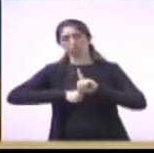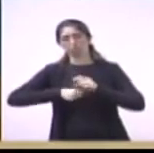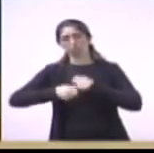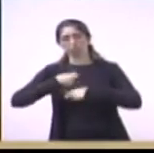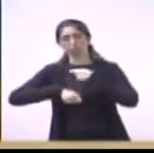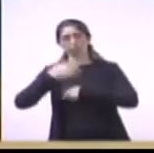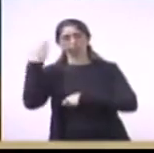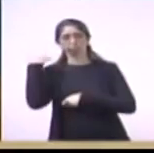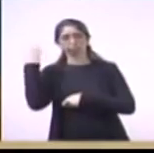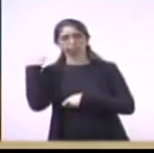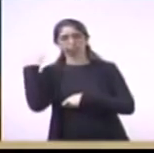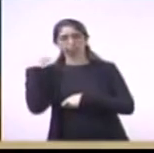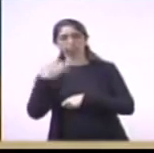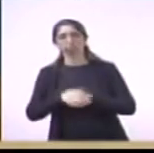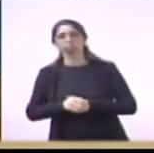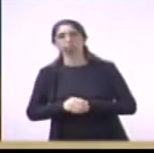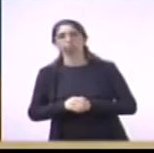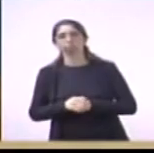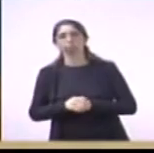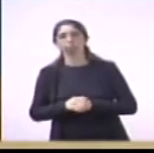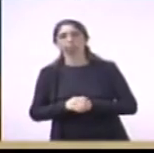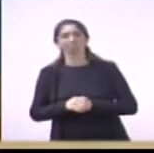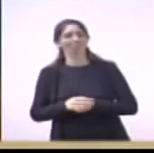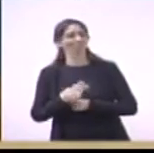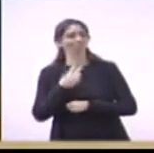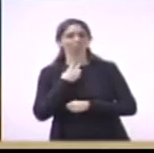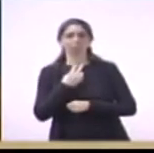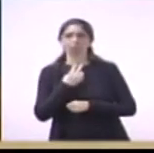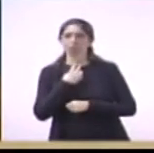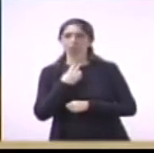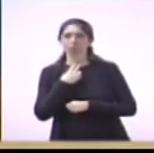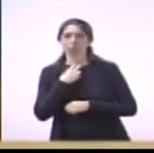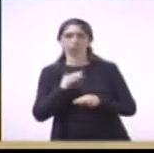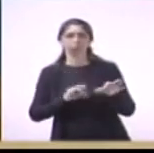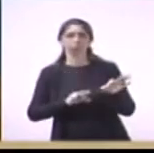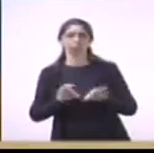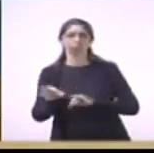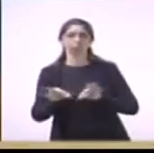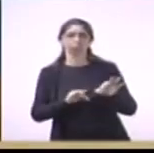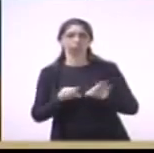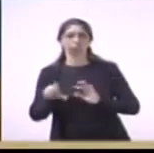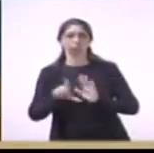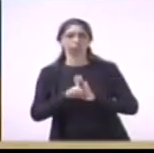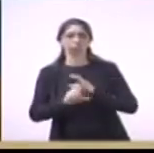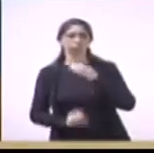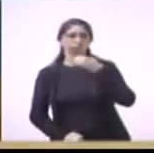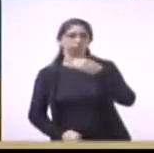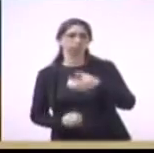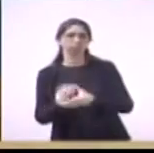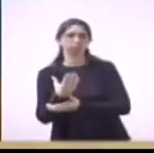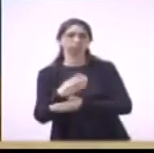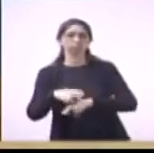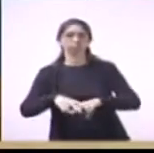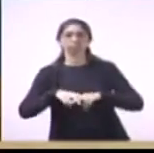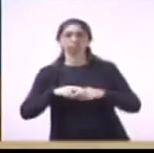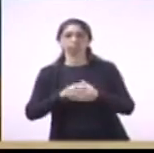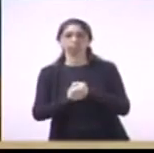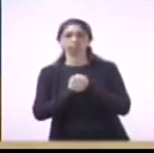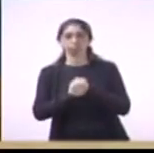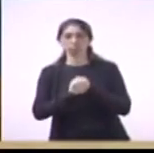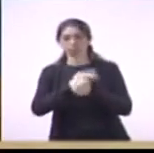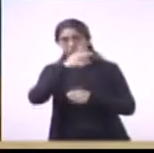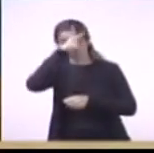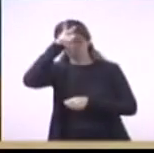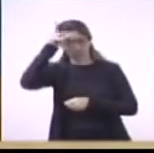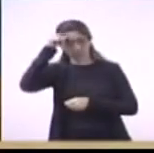anterior ficou no mandato e não deu tempo de fazer essa lei. E, por isso, eu queria parabenizar o Pavan,